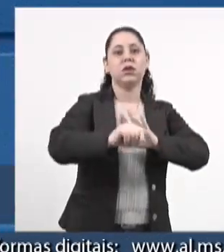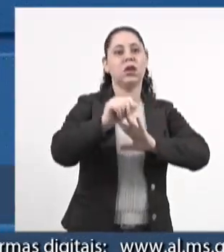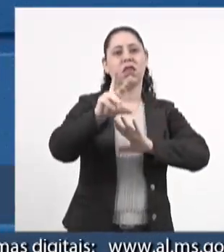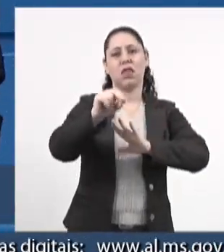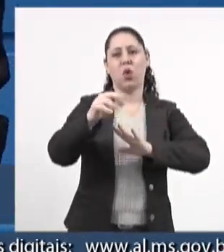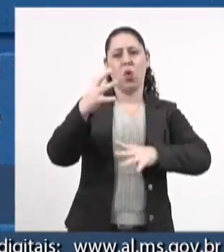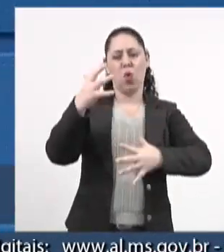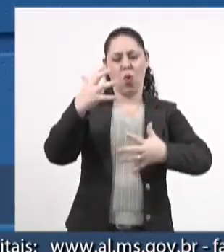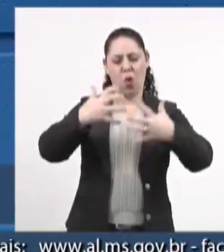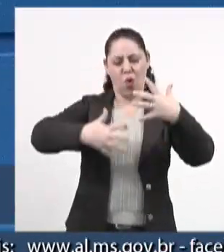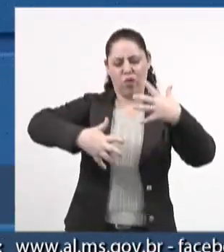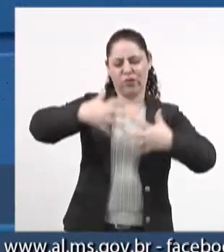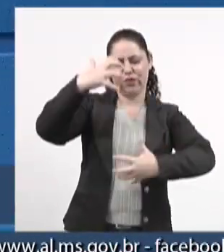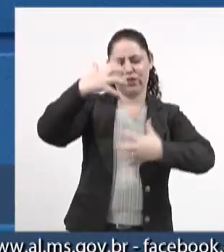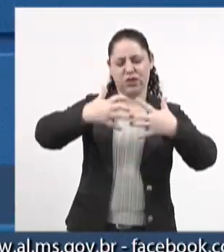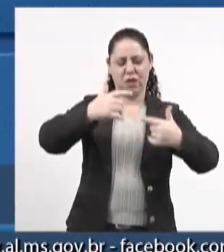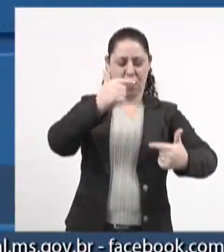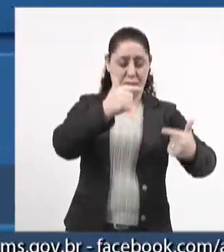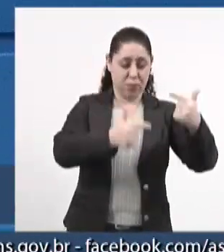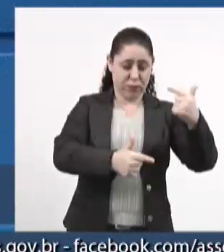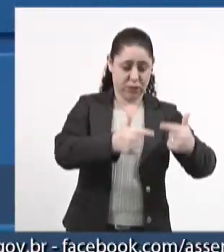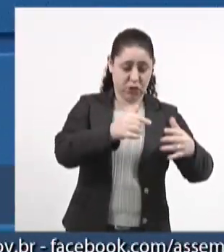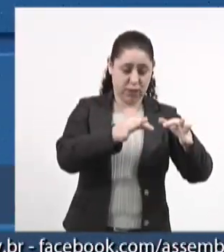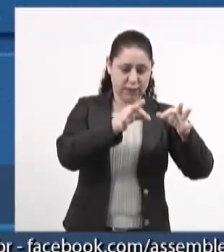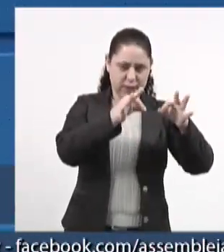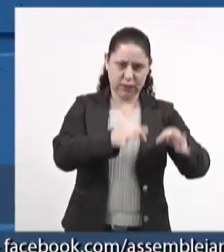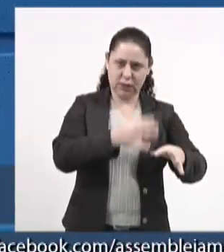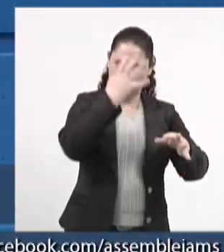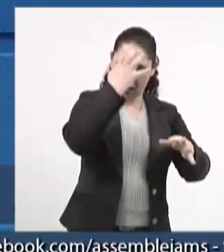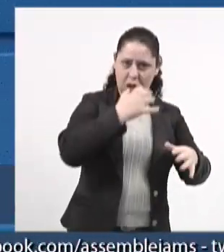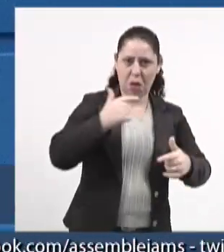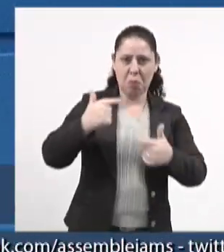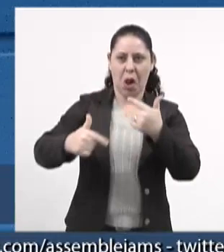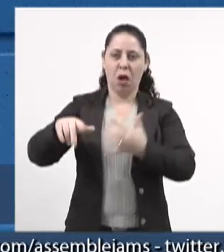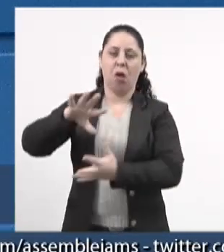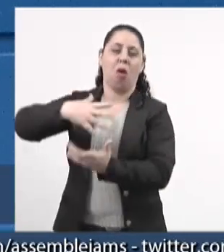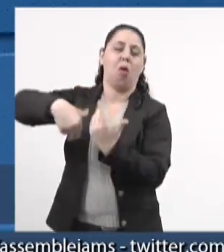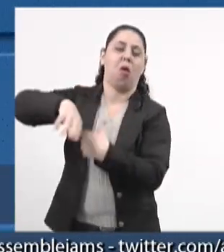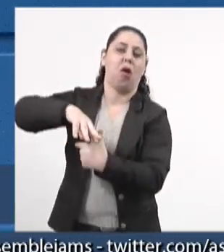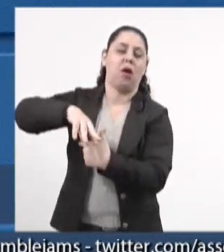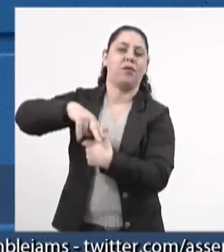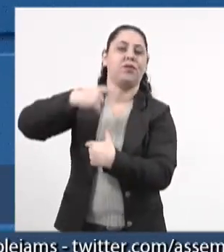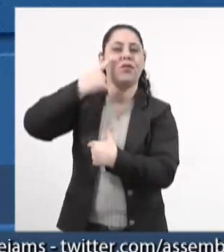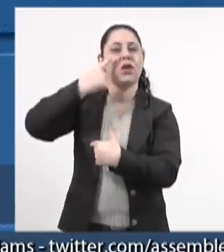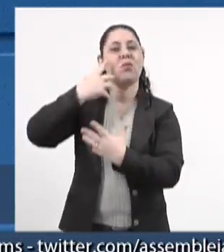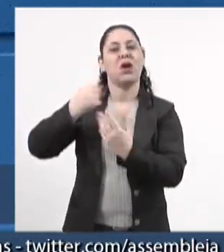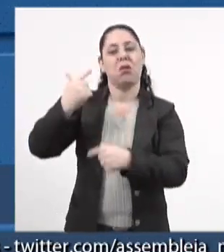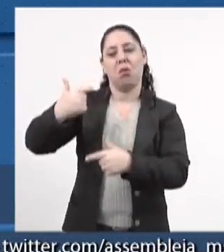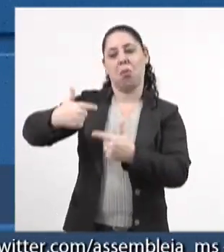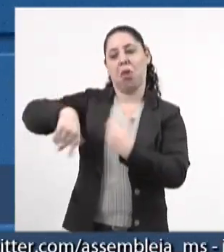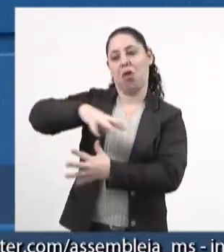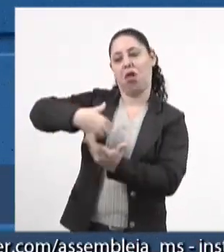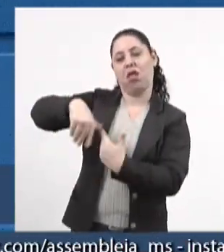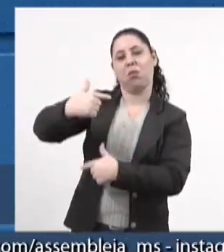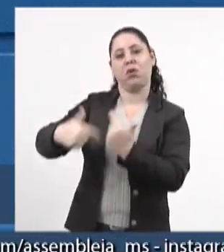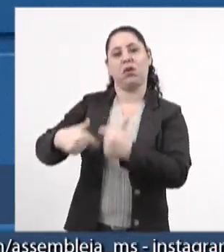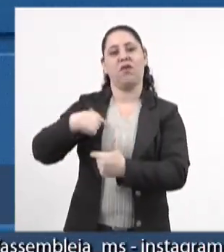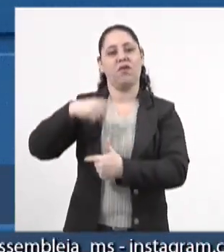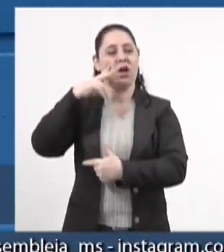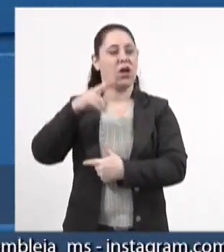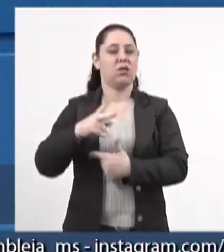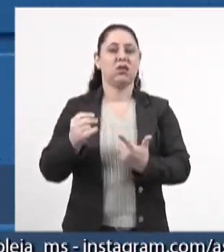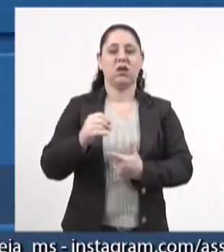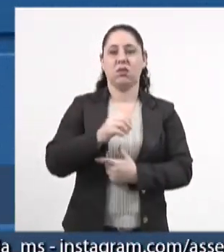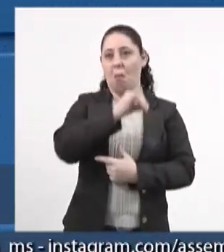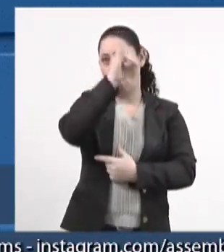se confundir política com a politicagem. E, lamentavelmente, no nosso Brasil, a gente vê muita politicagem. Aliás, a gente vê muita